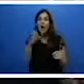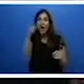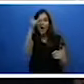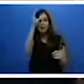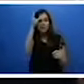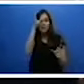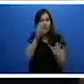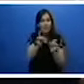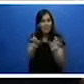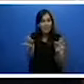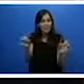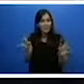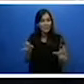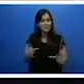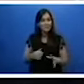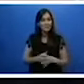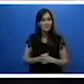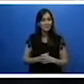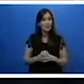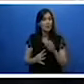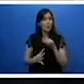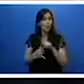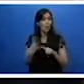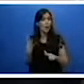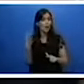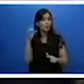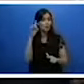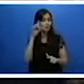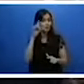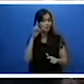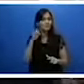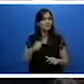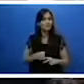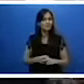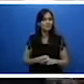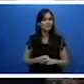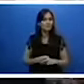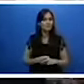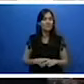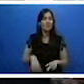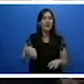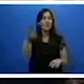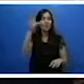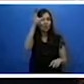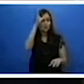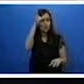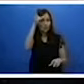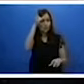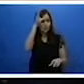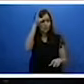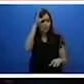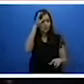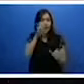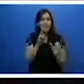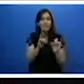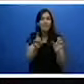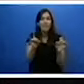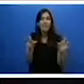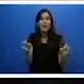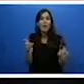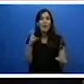Tereza vendeu nesses 4 dias? Ah, já sei. Olha lá, a tia de Tereza vendeu